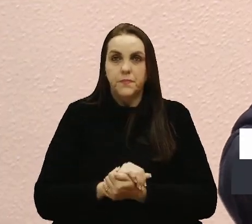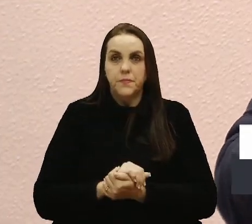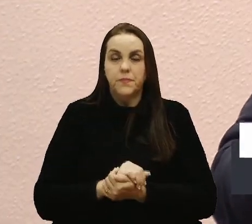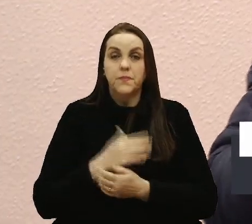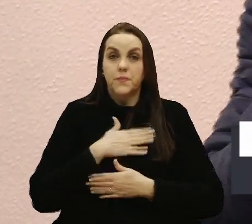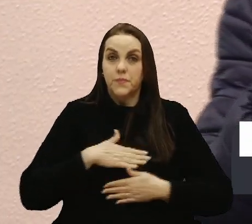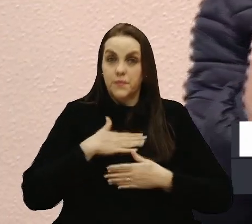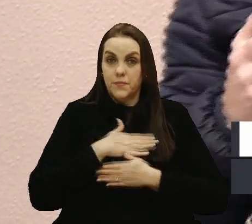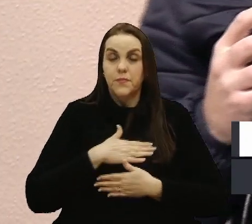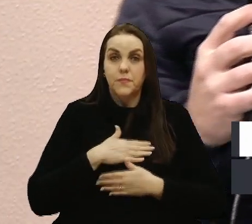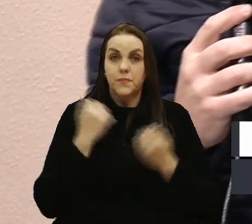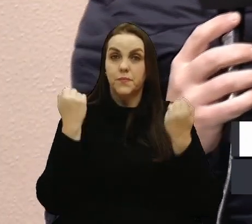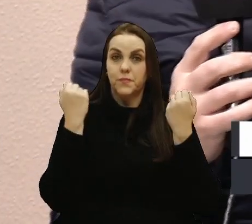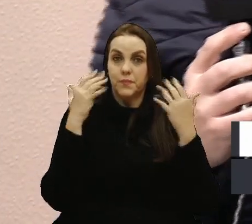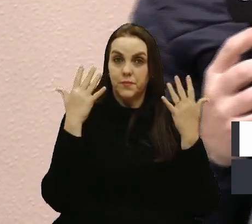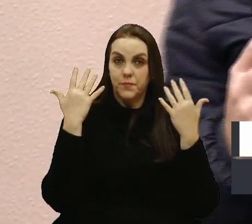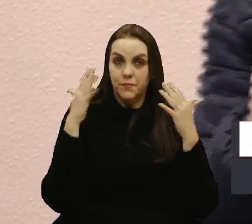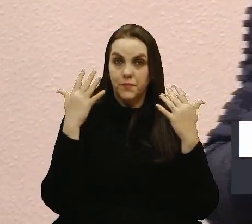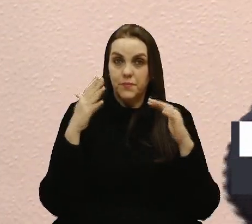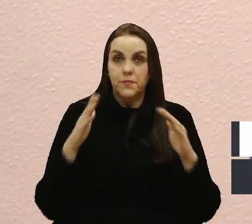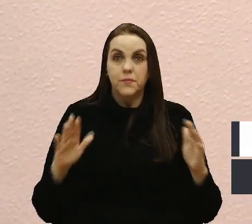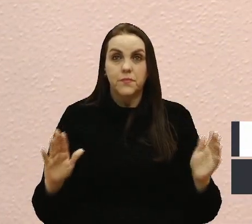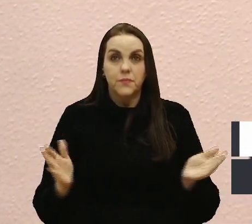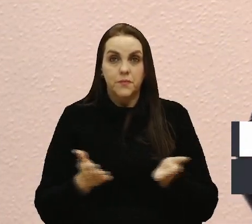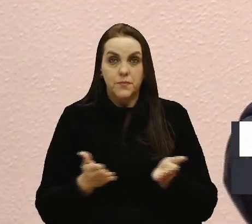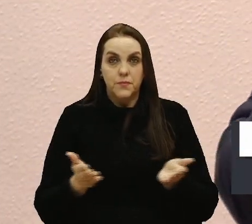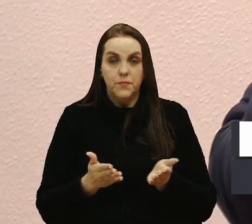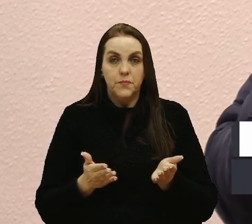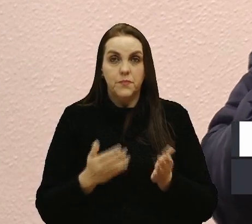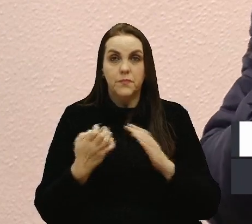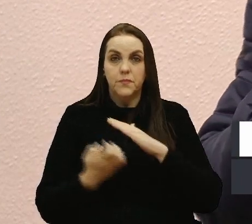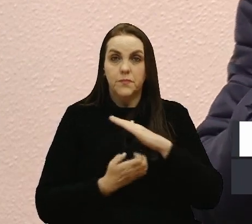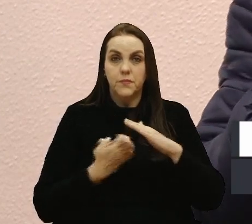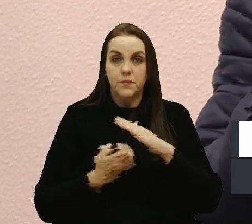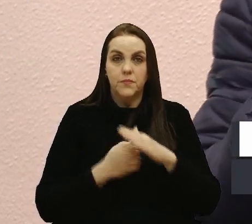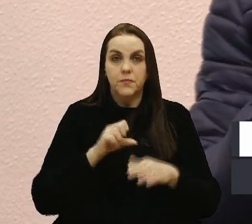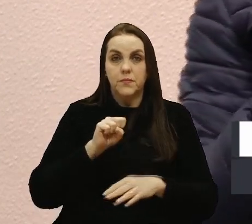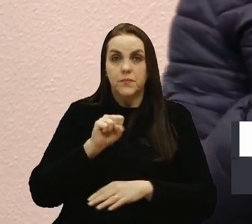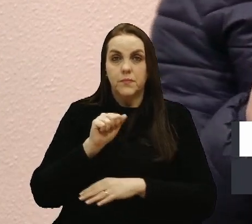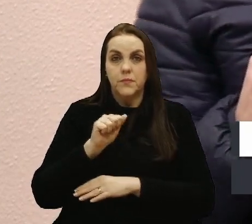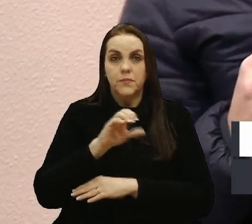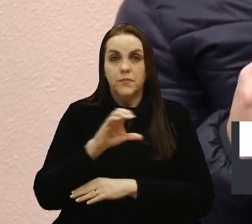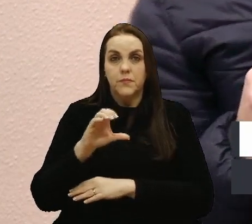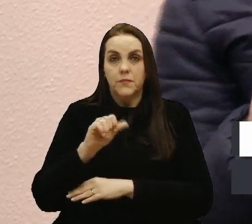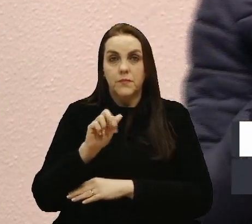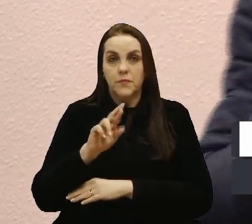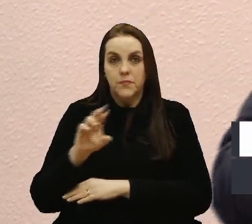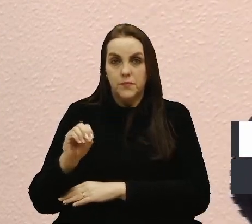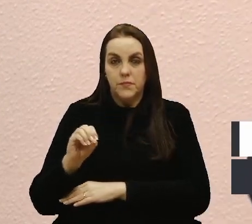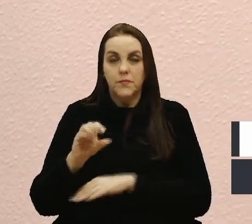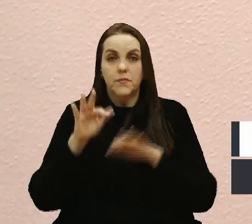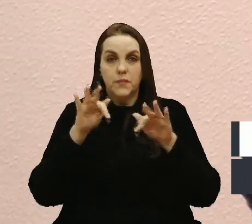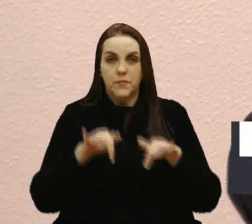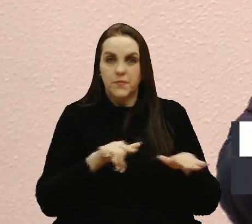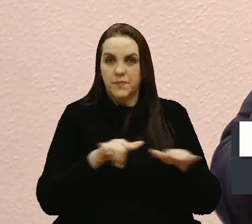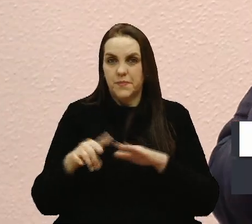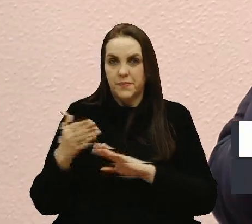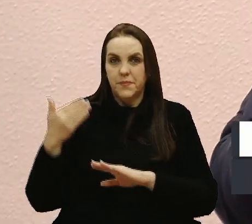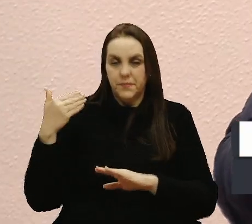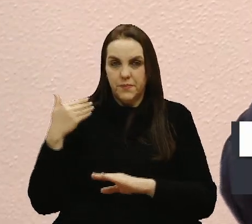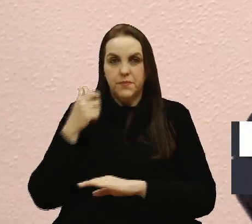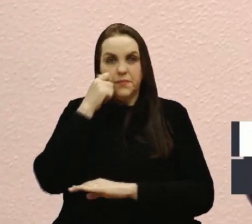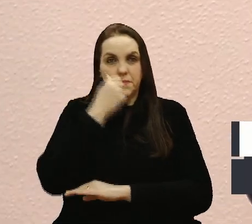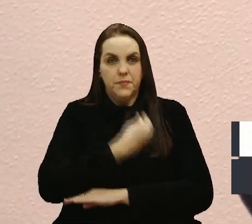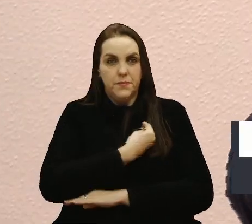de fazer um voto de congratulações hoje à empresa Sacaro. No último final de semana, estive presente